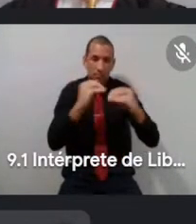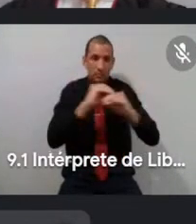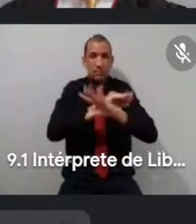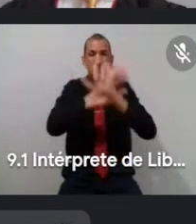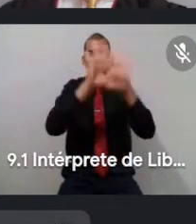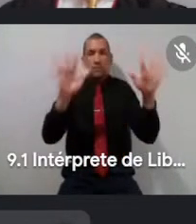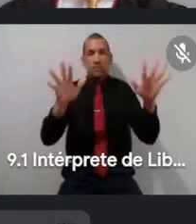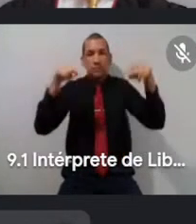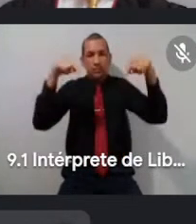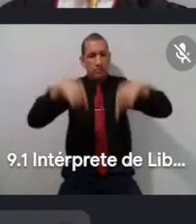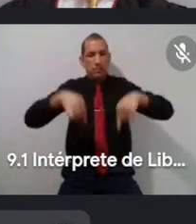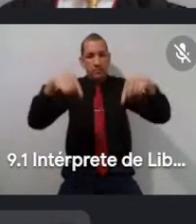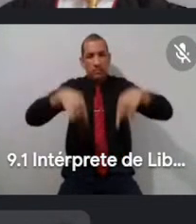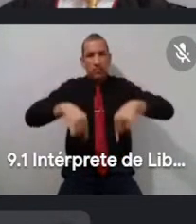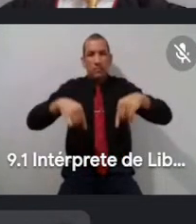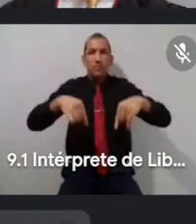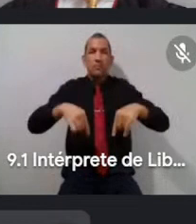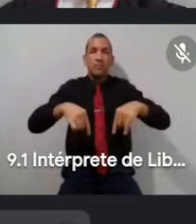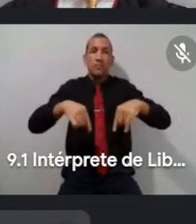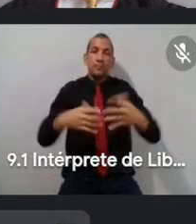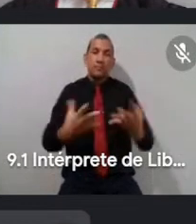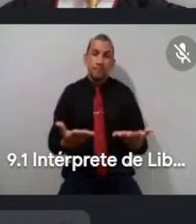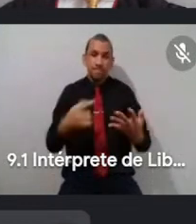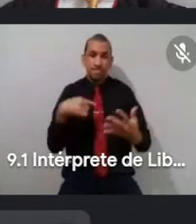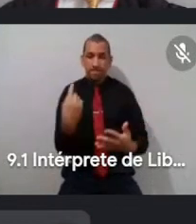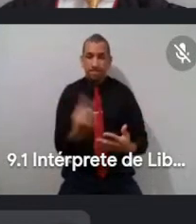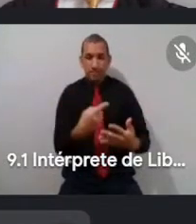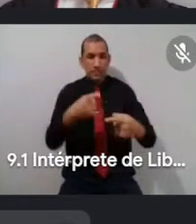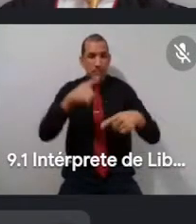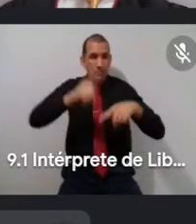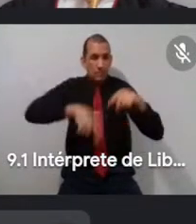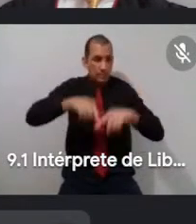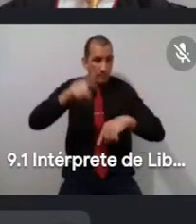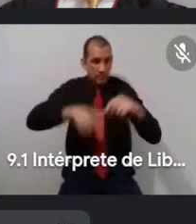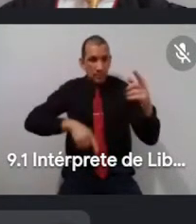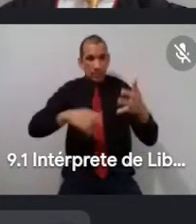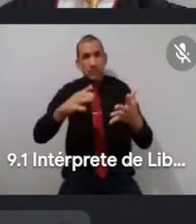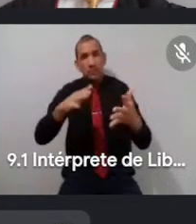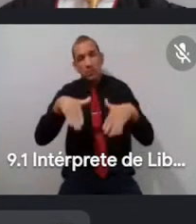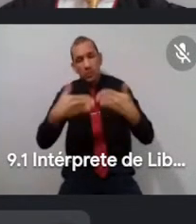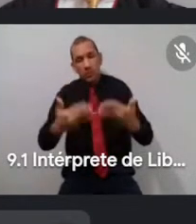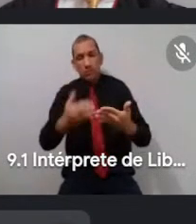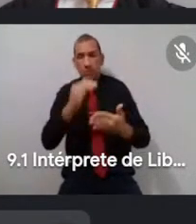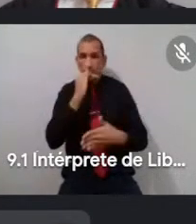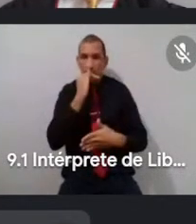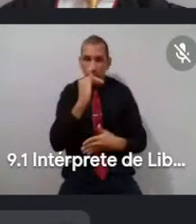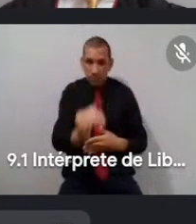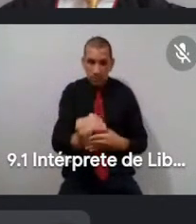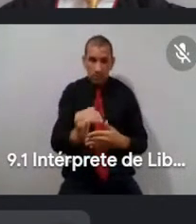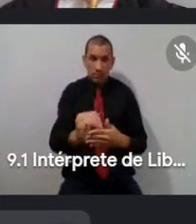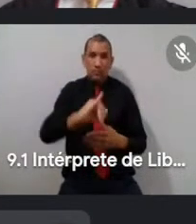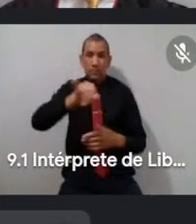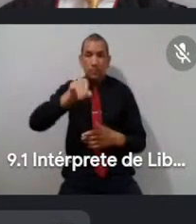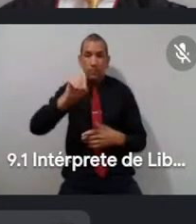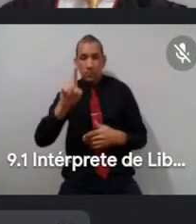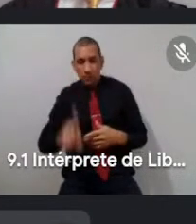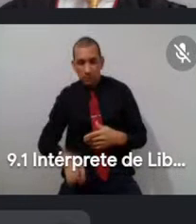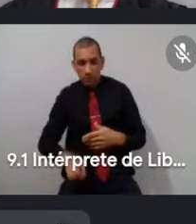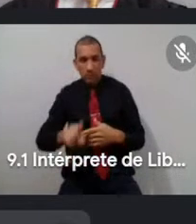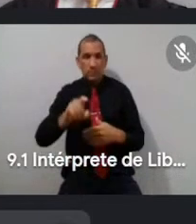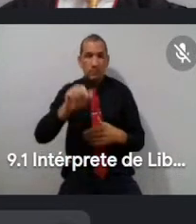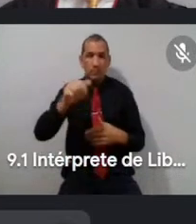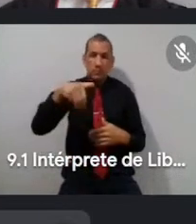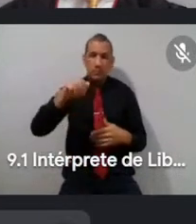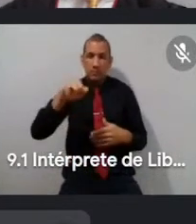claro aqui então pela propriedade objeto pelo que disse Doutor José Márcio